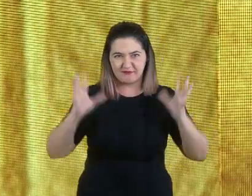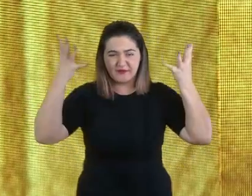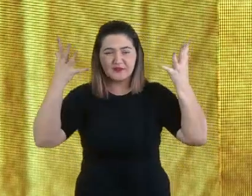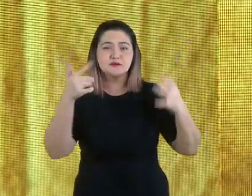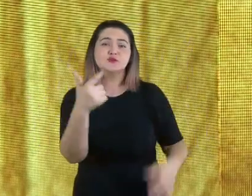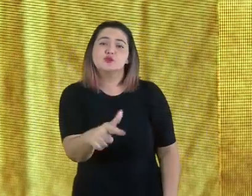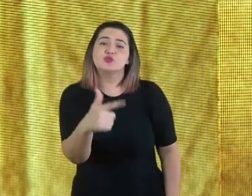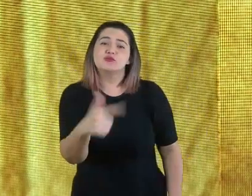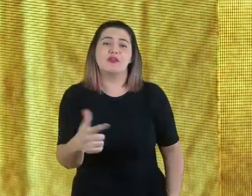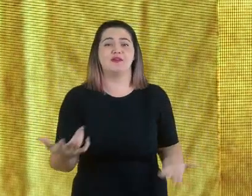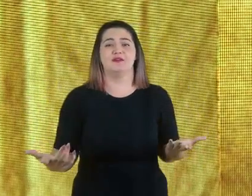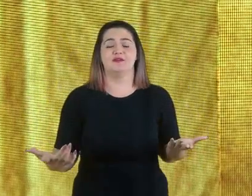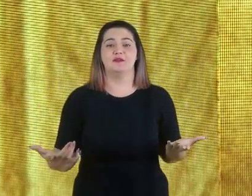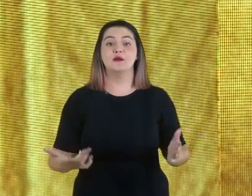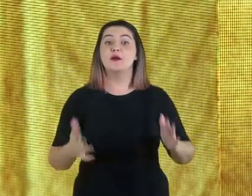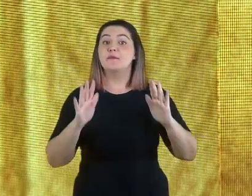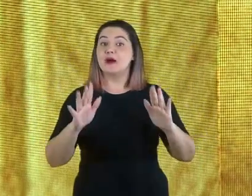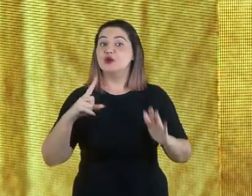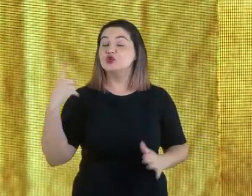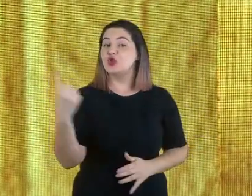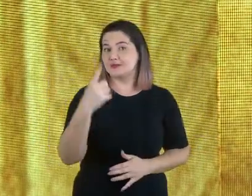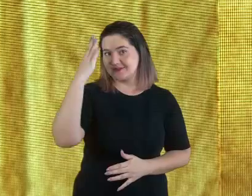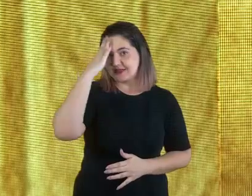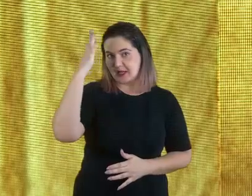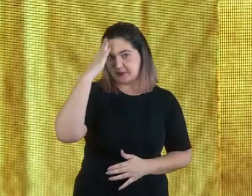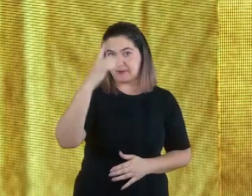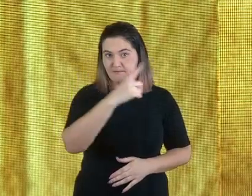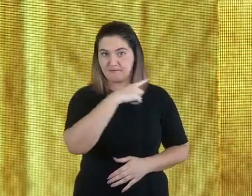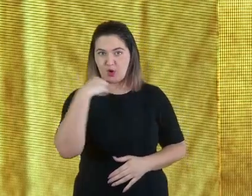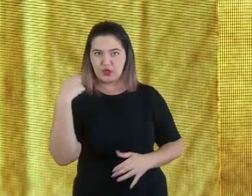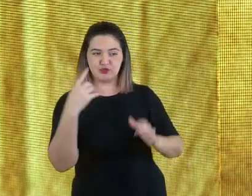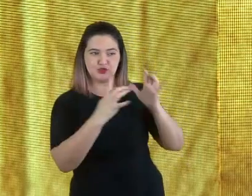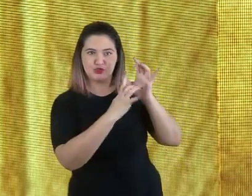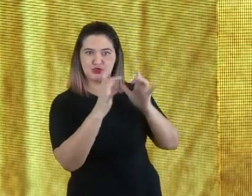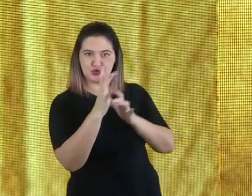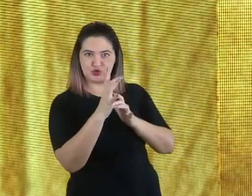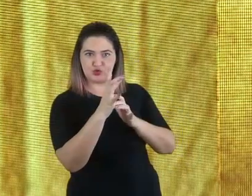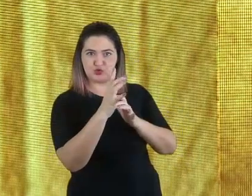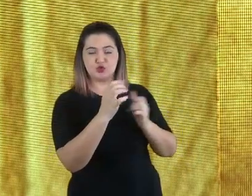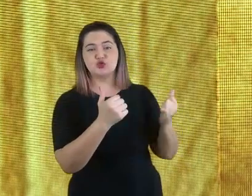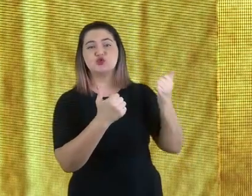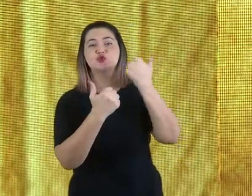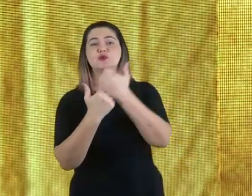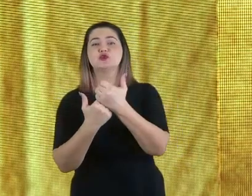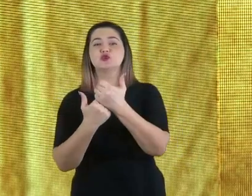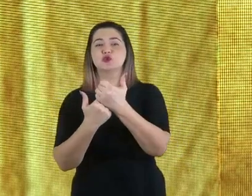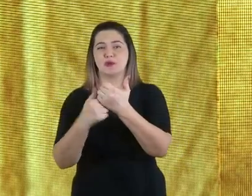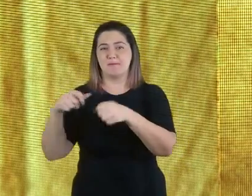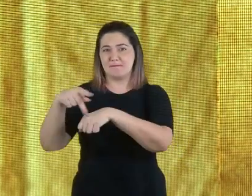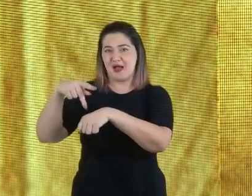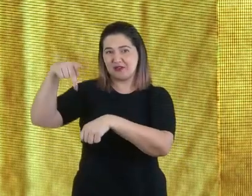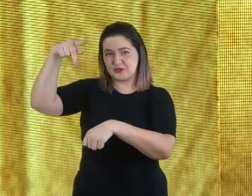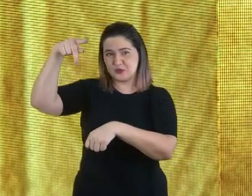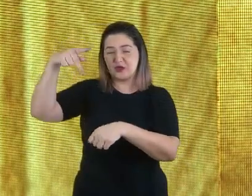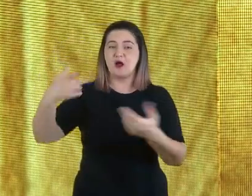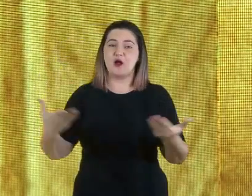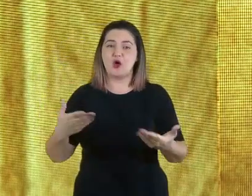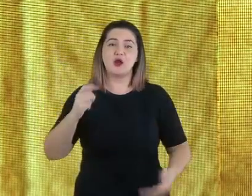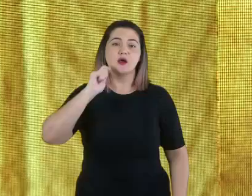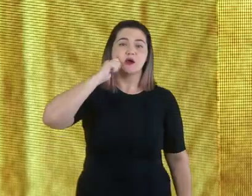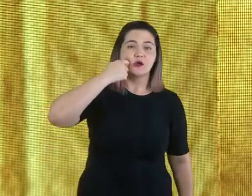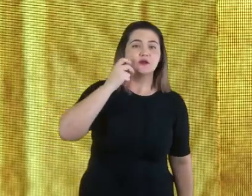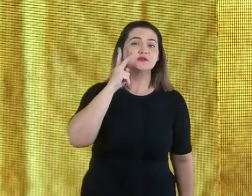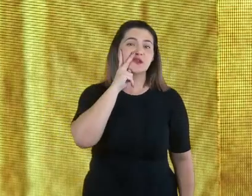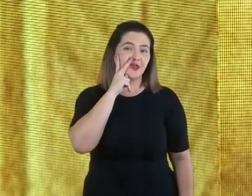nós sabemos que a morte de Cristo substitui a Páscoa judaica pela Santa Ceia. Então o problema não